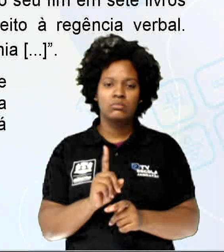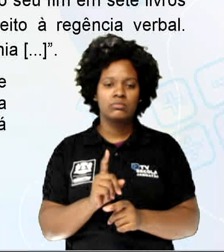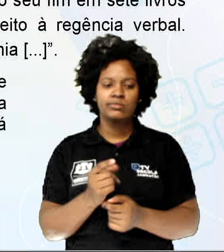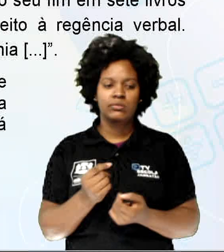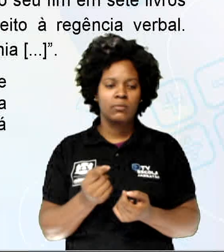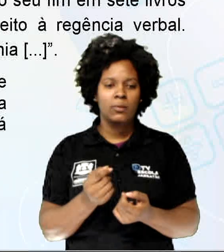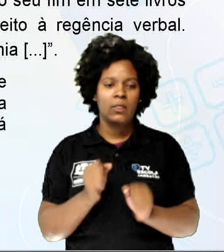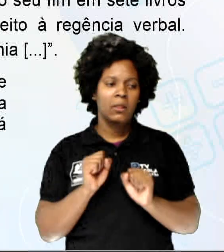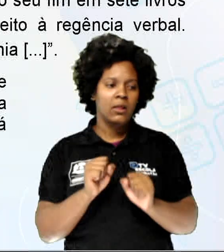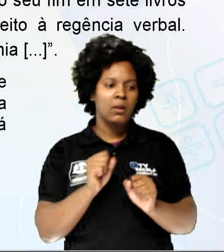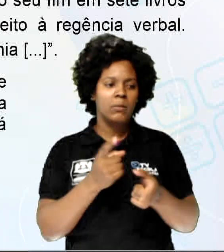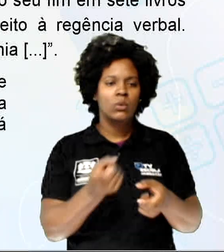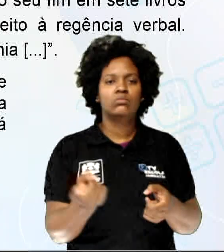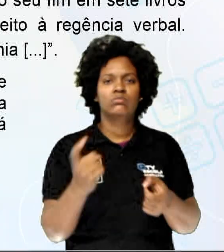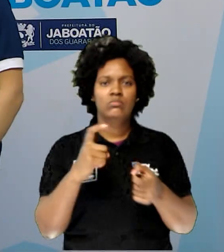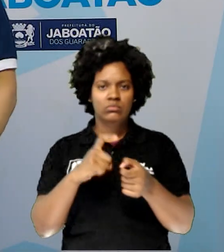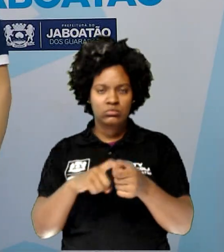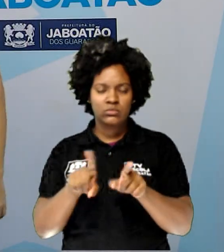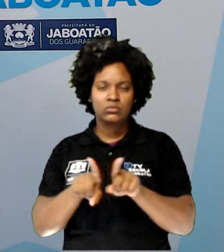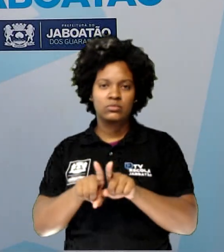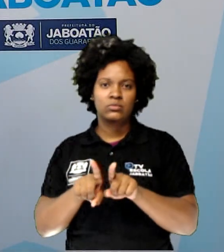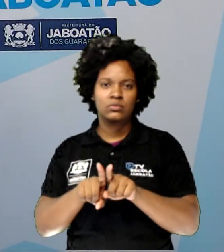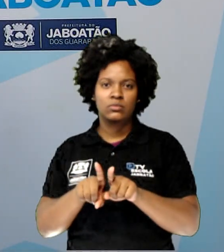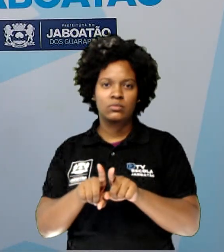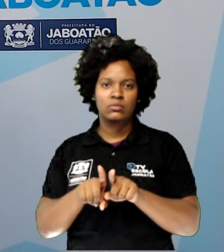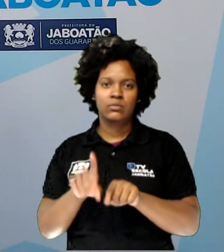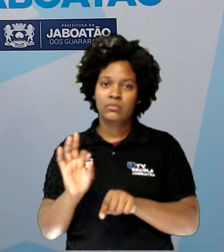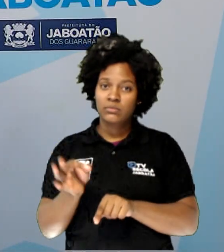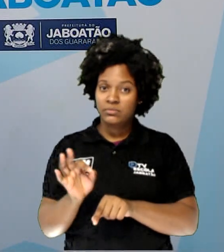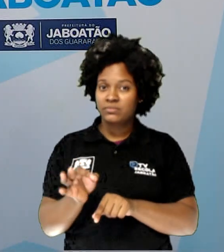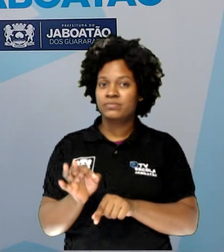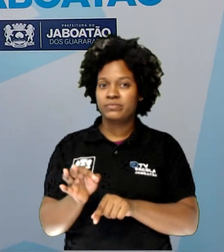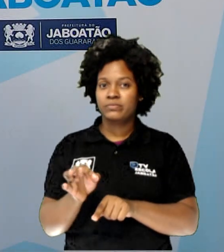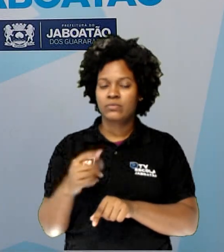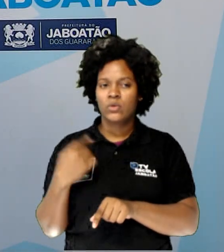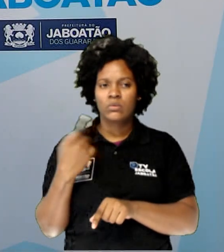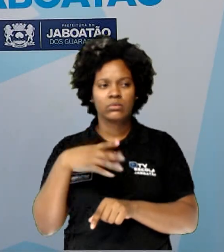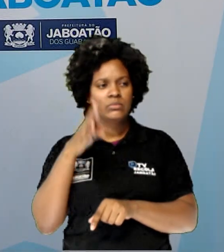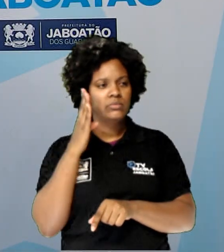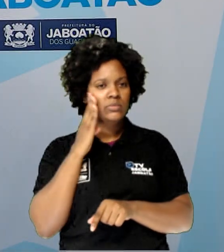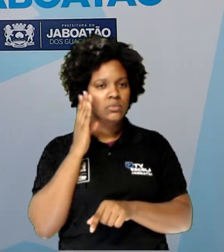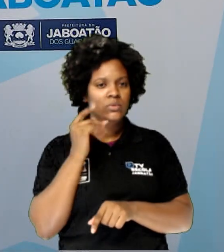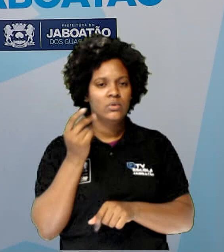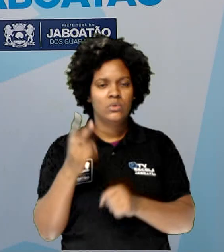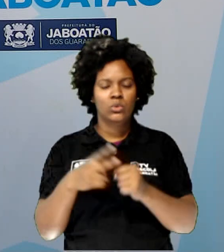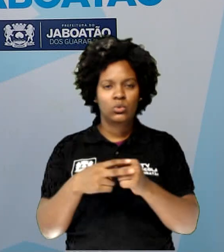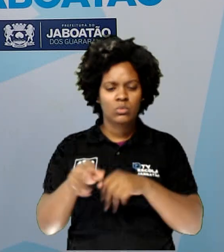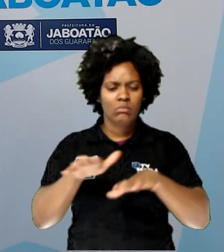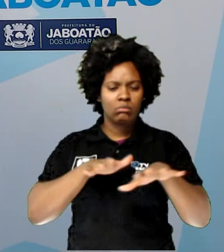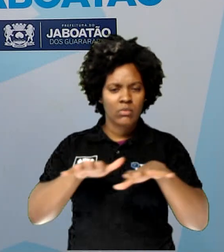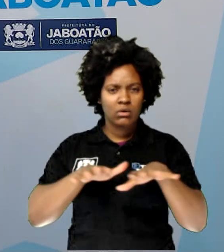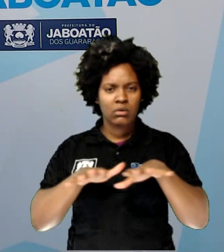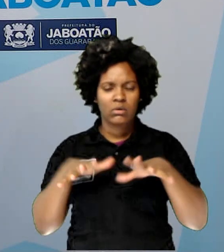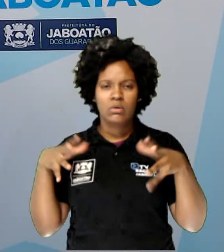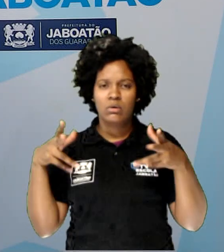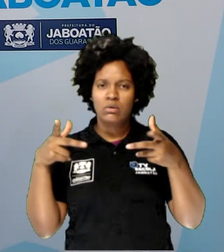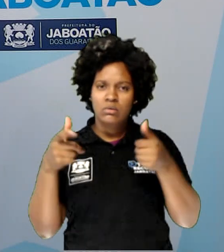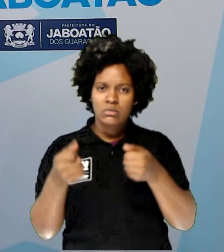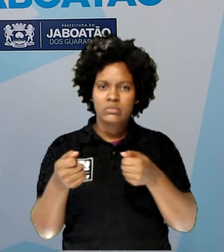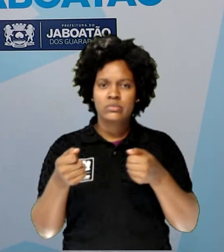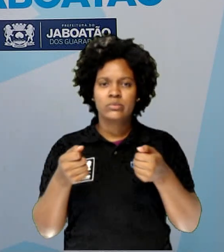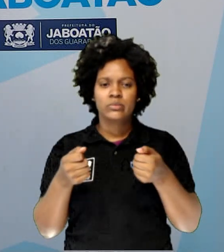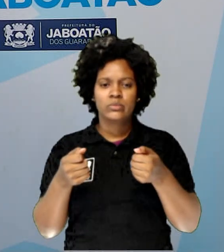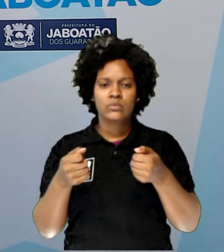uma volta. Aqui comigo. Com certeza, pessoal, a gente sabe que esses verbos de movimento, em geral, eles vão reger